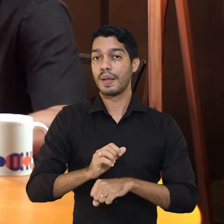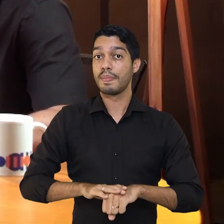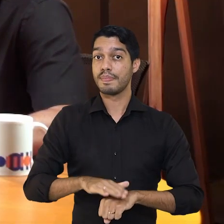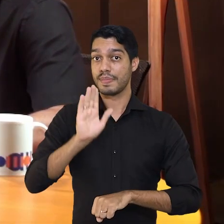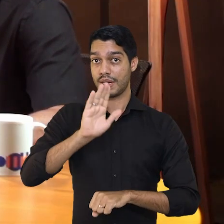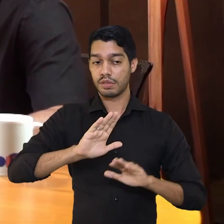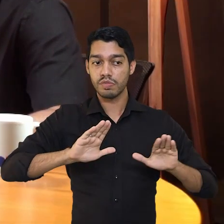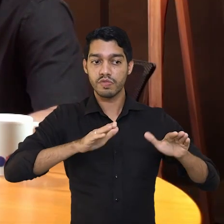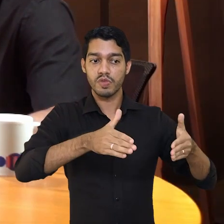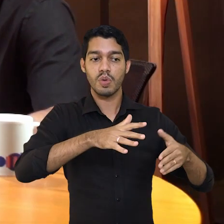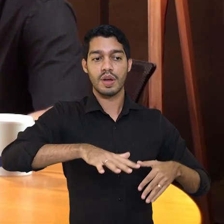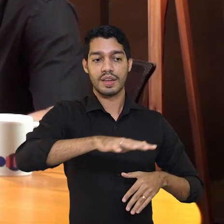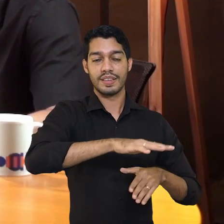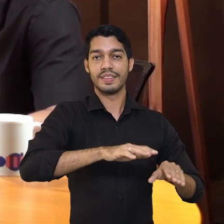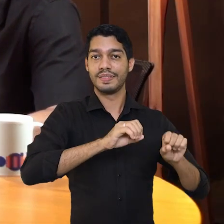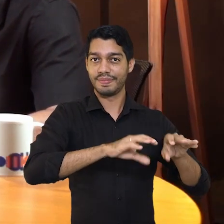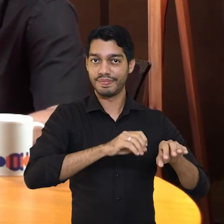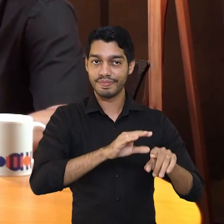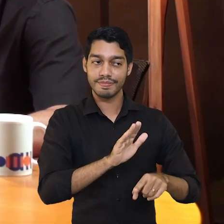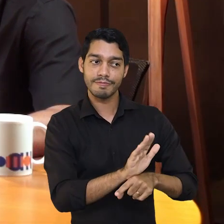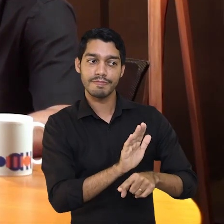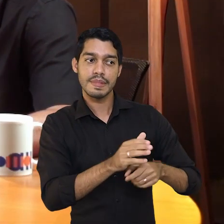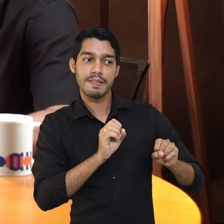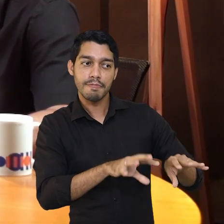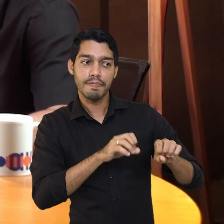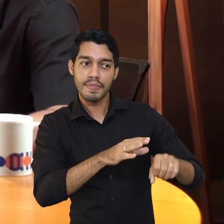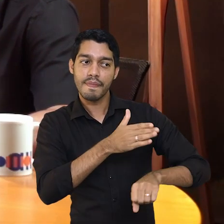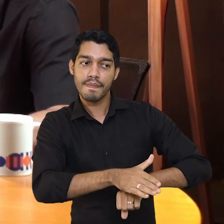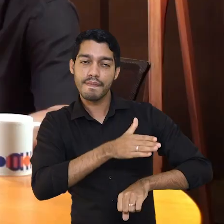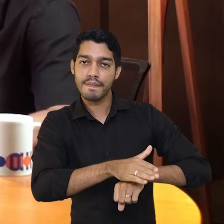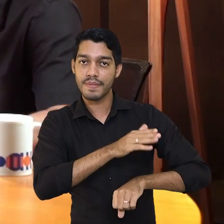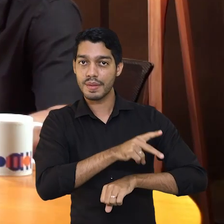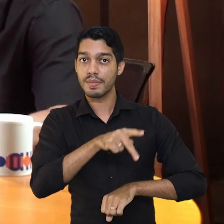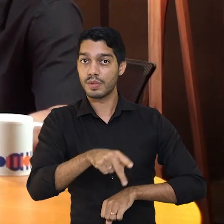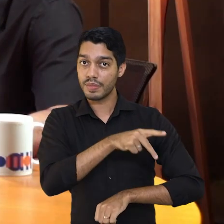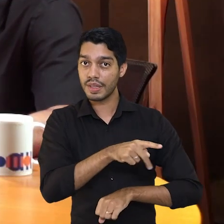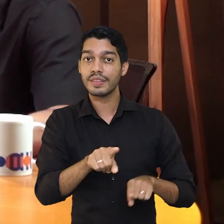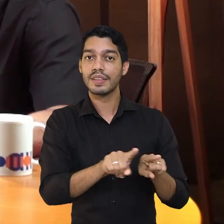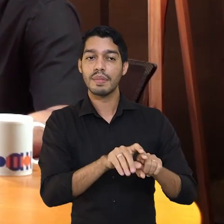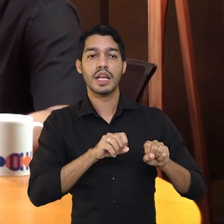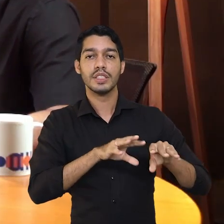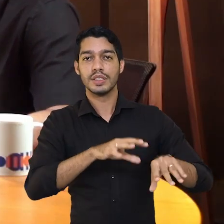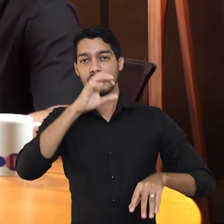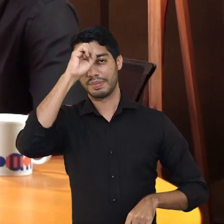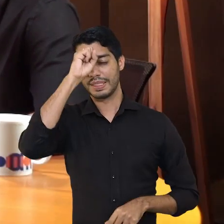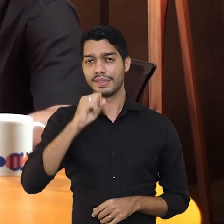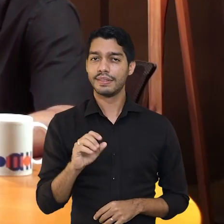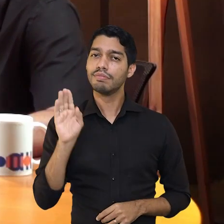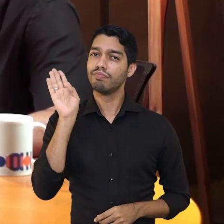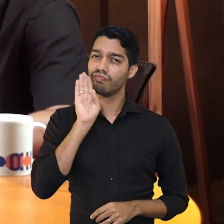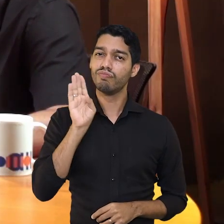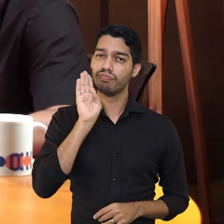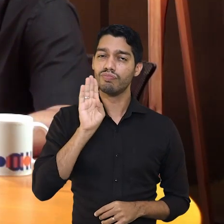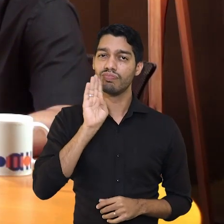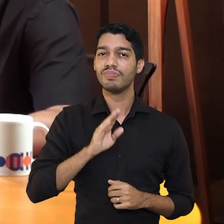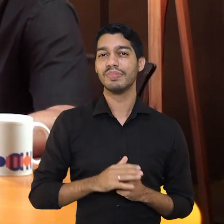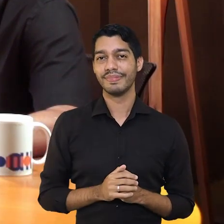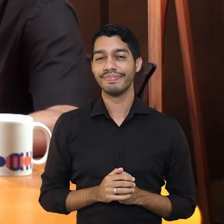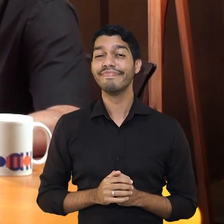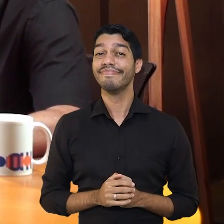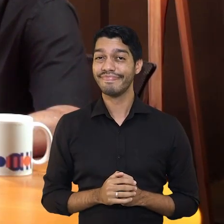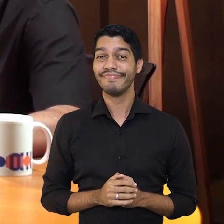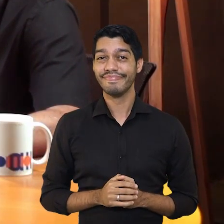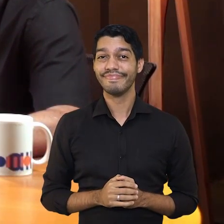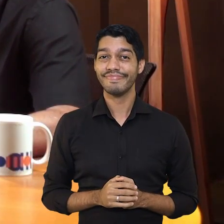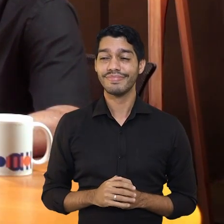foco em desenvolvimento docente, inovação pedagógica, ensino e aprendizagem. Cara, que legal, Luísa. Um pouquinho